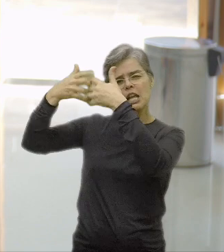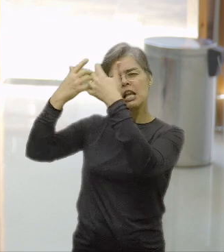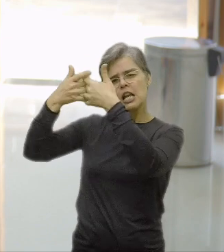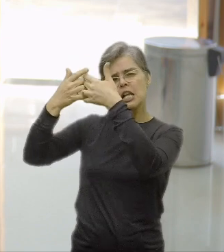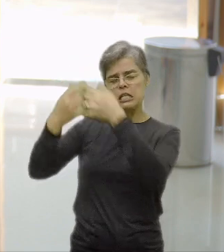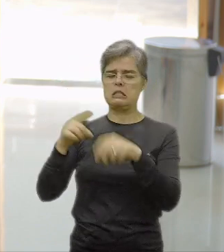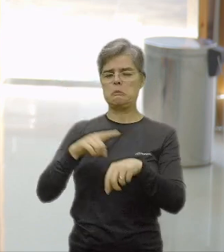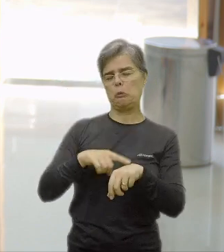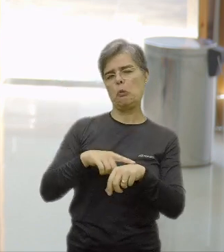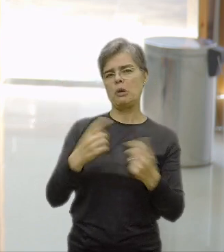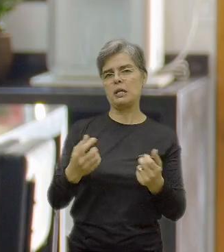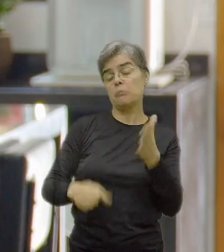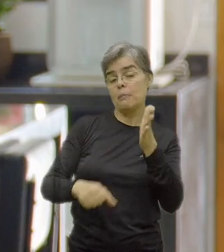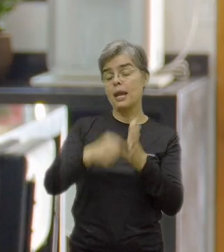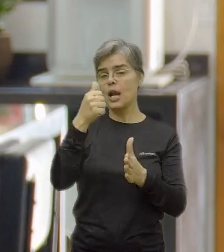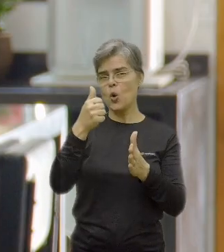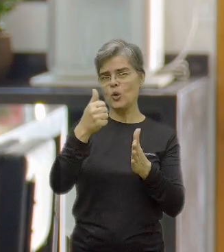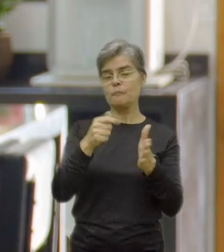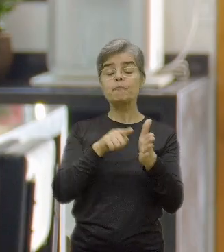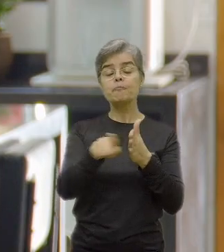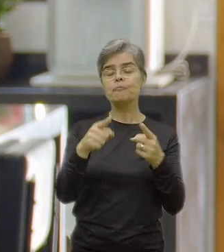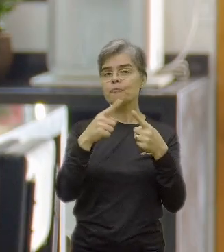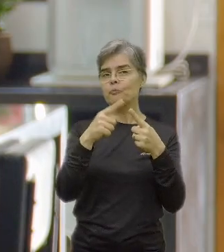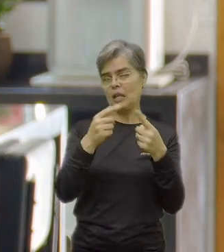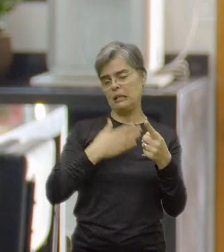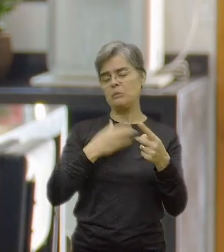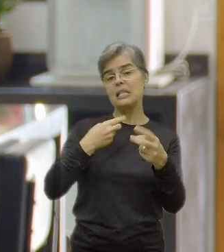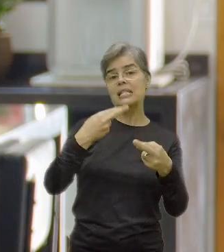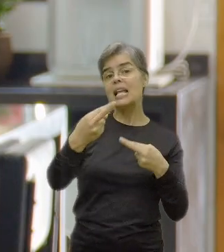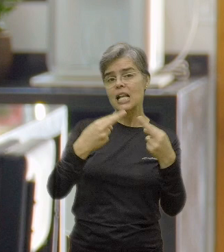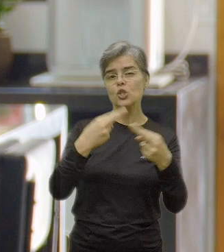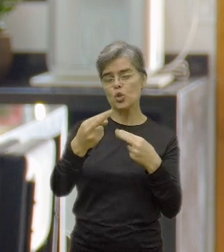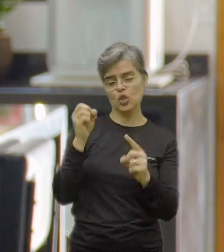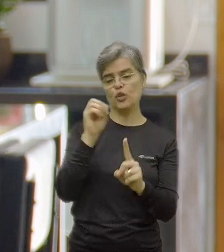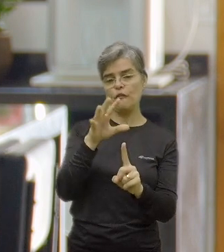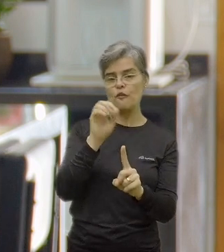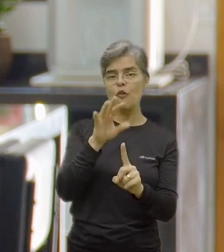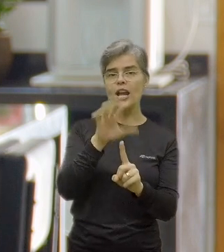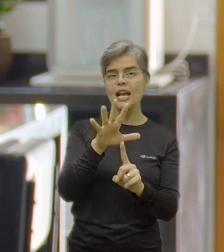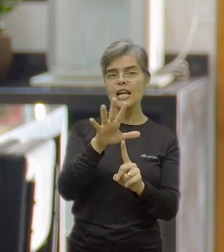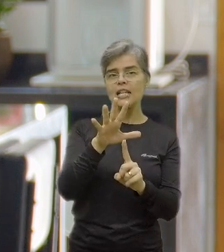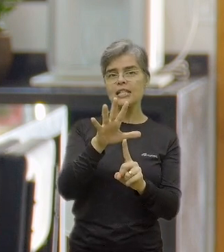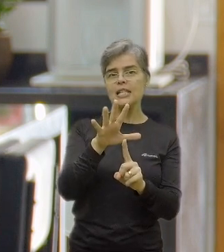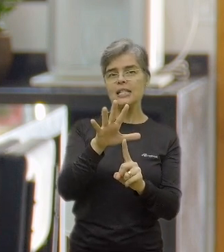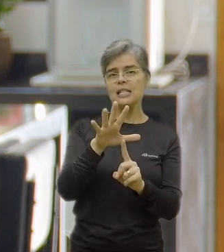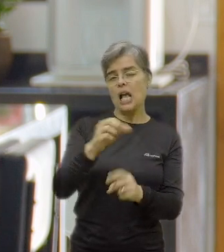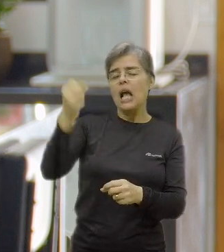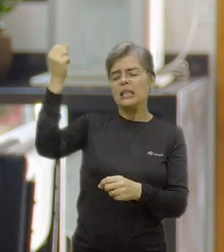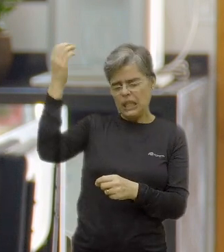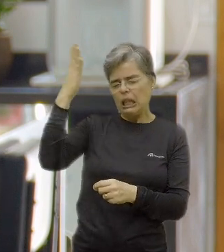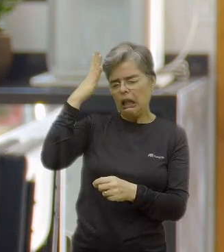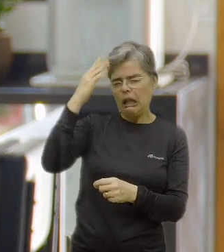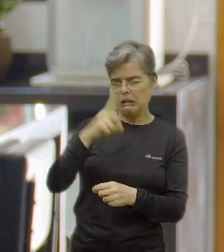juntos nesse Em Família. Primeira coisa, as minhas relações de influência têm sido permeadas